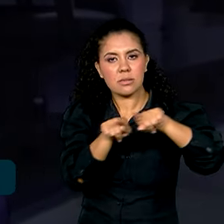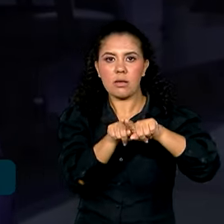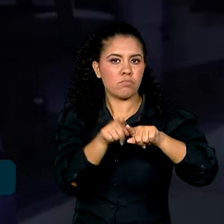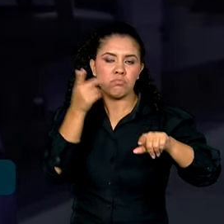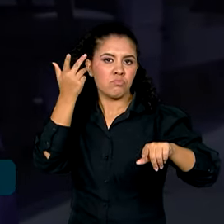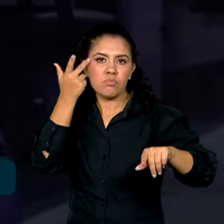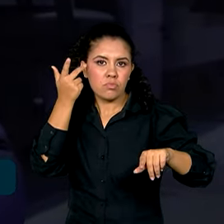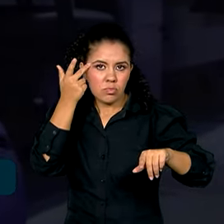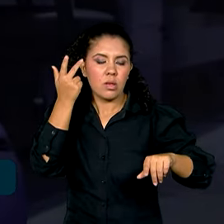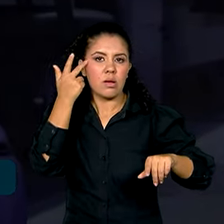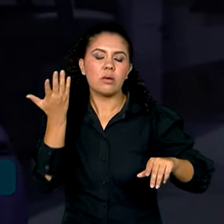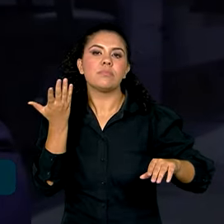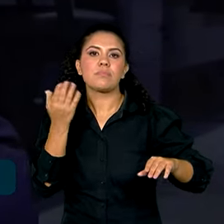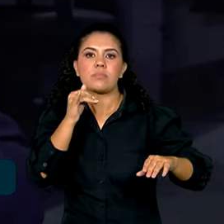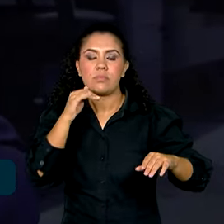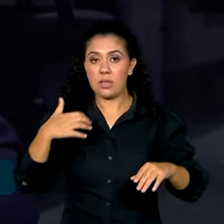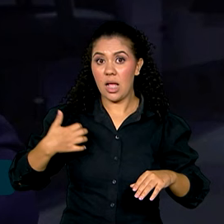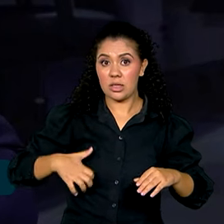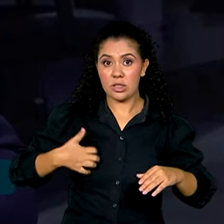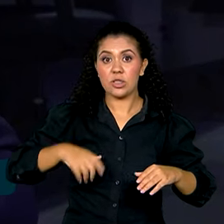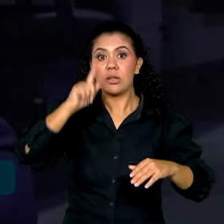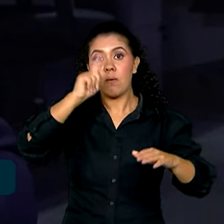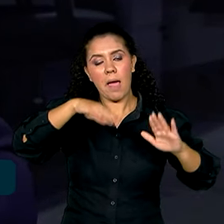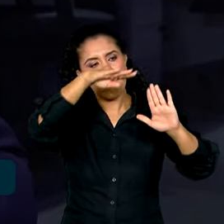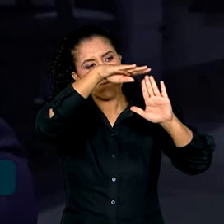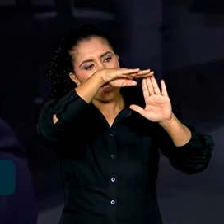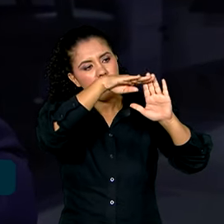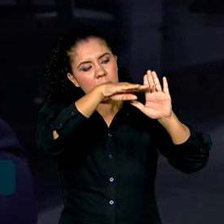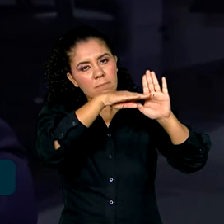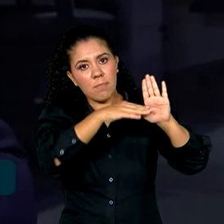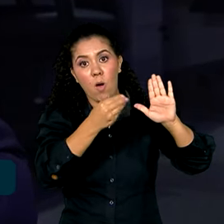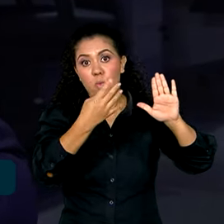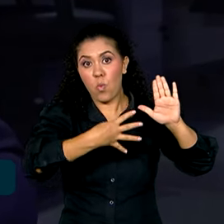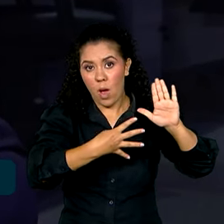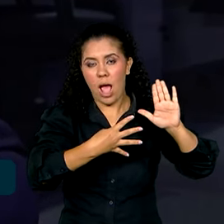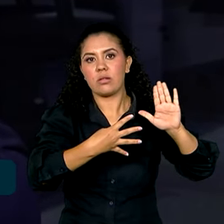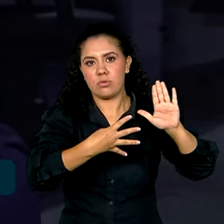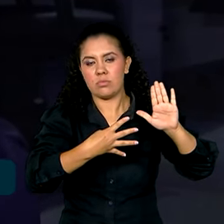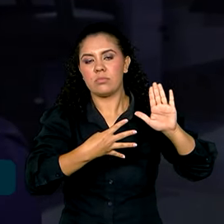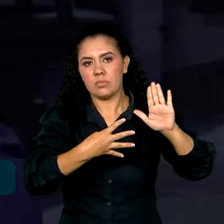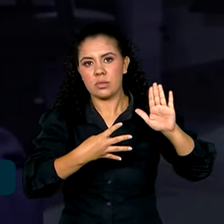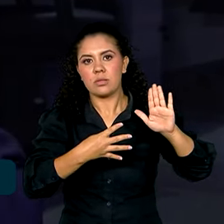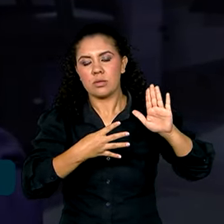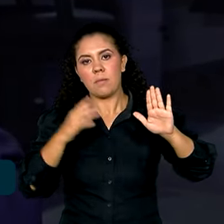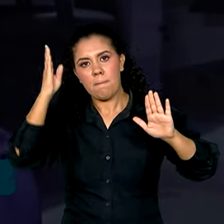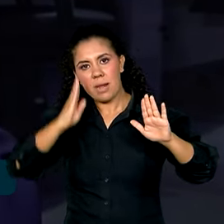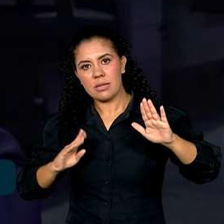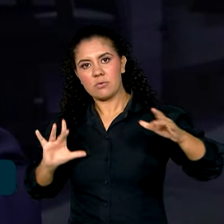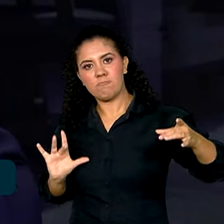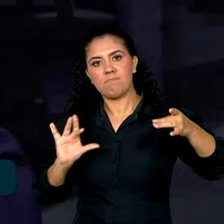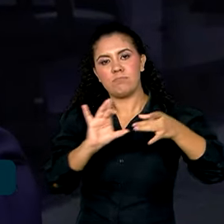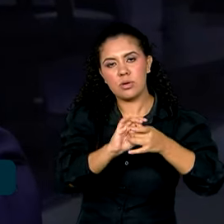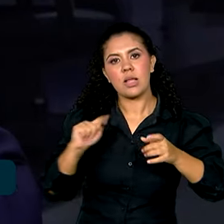naturais. A Argentina é o quarto comércio do Brasil, né? E é para onde a gente